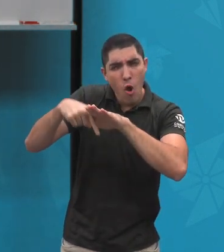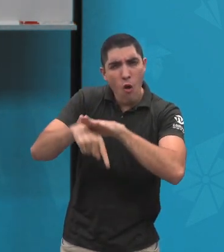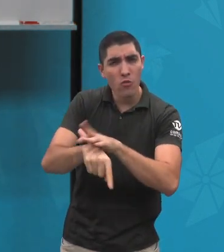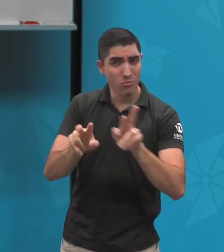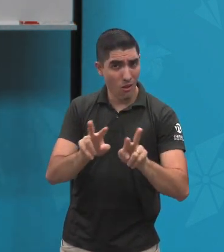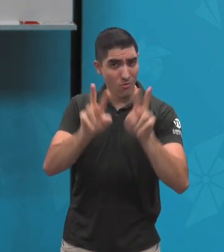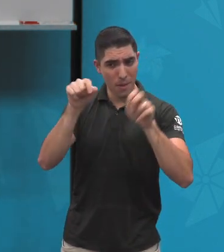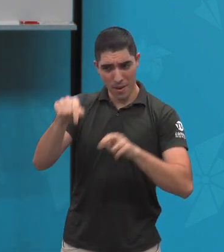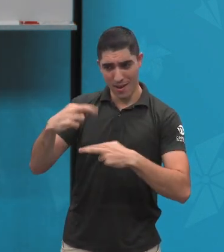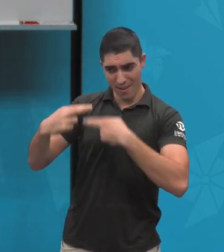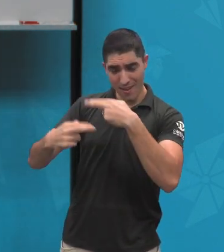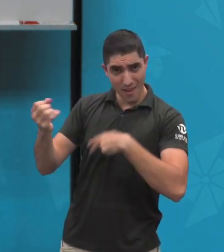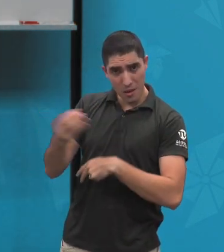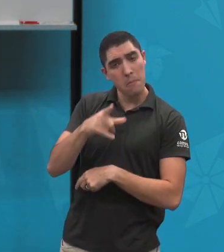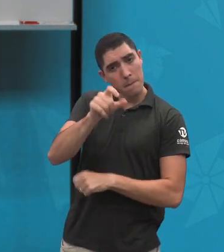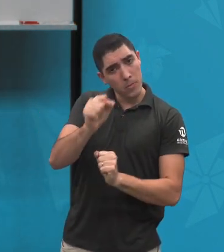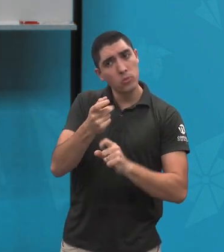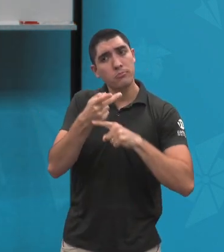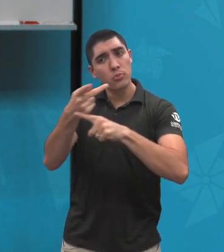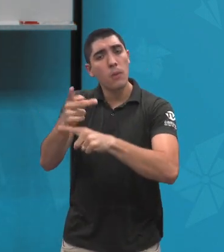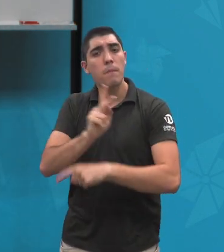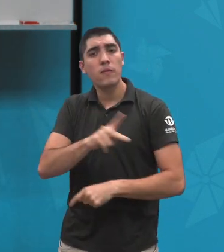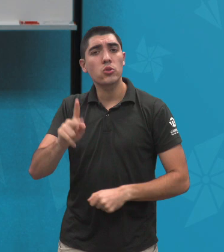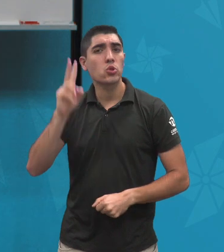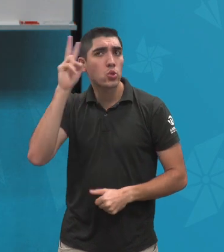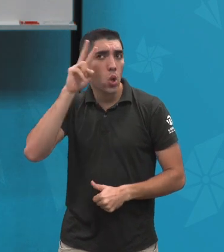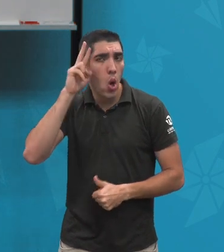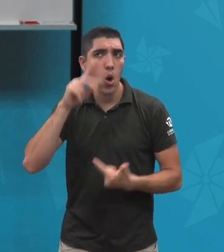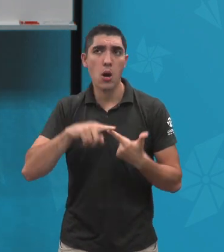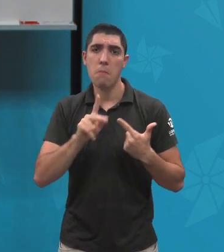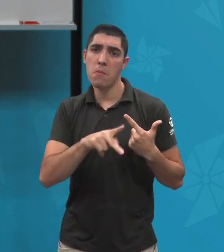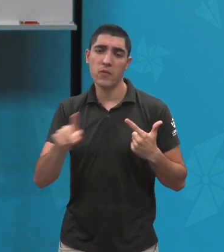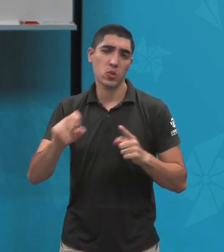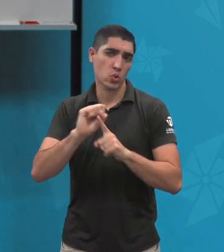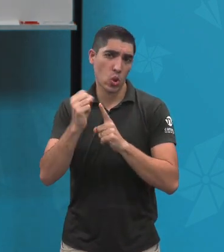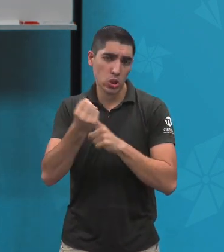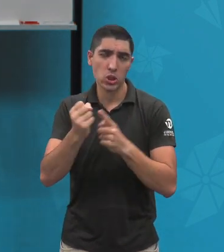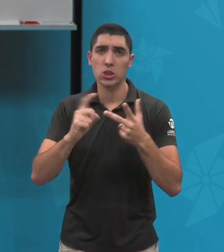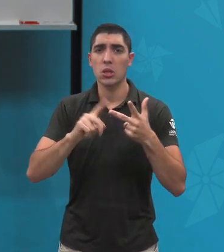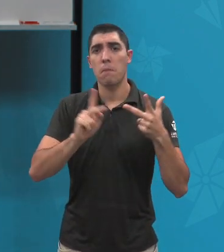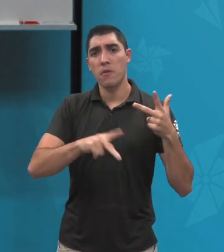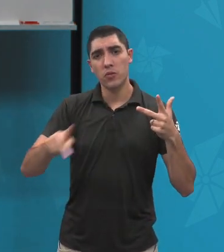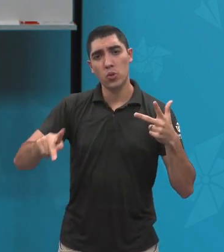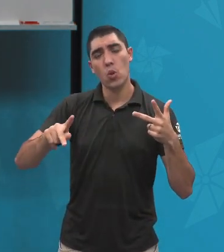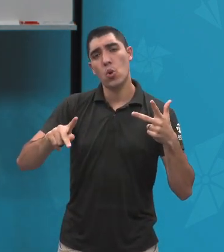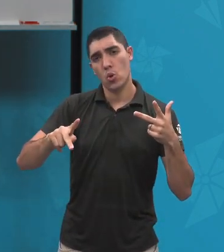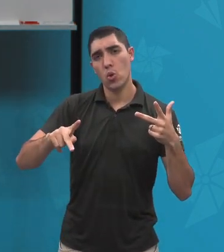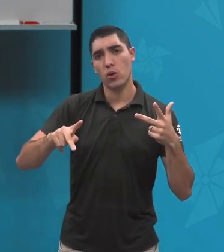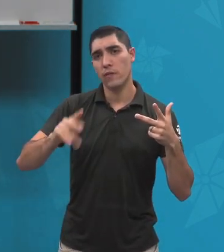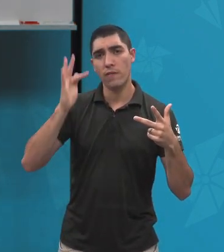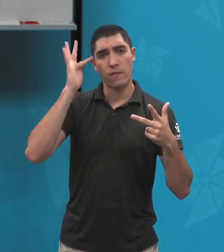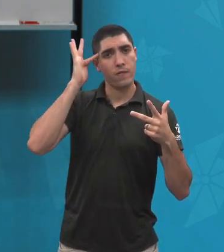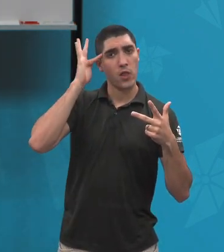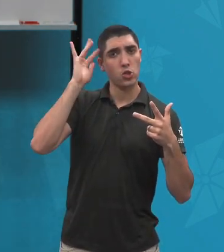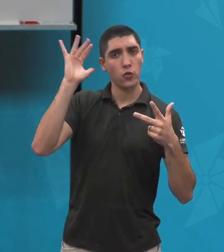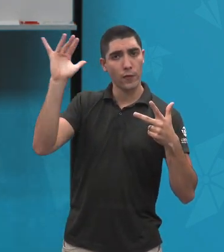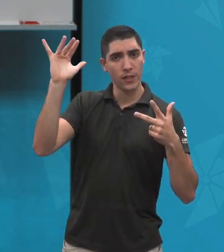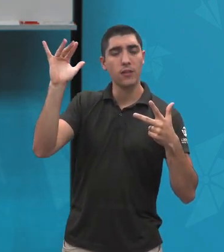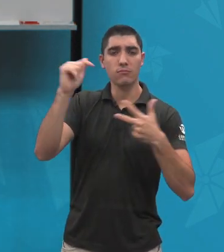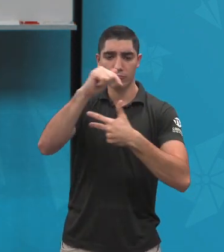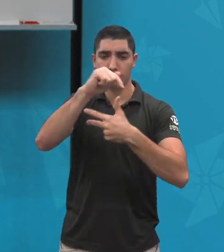mais, podem procurar seu professor ou professora de história, de sociologia, de filosofia,